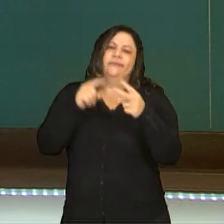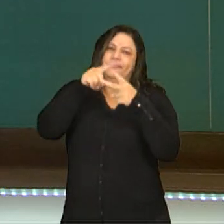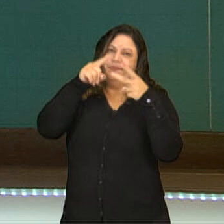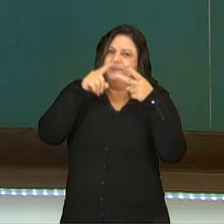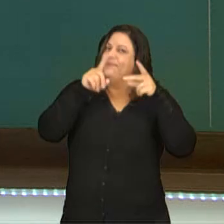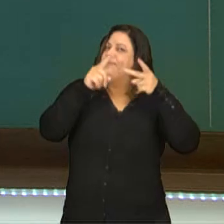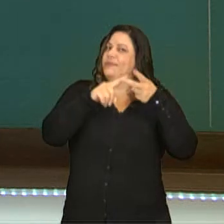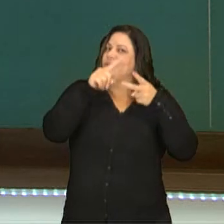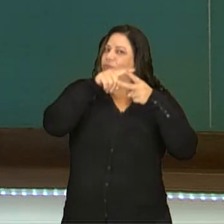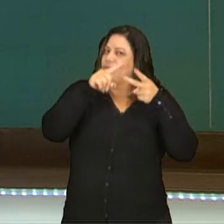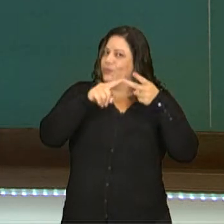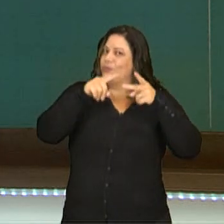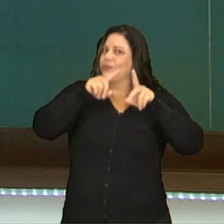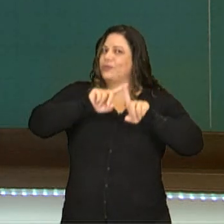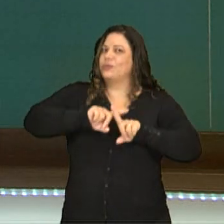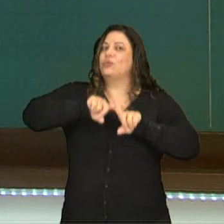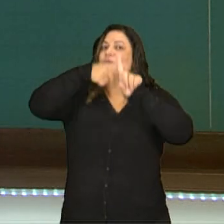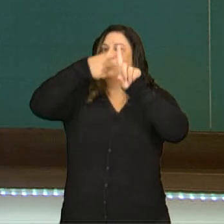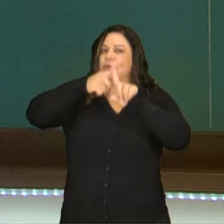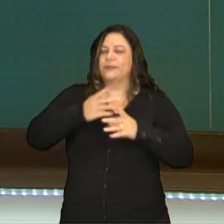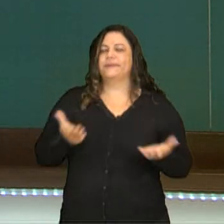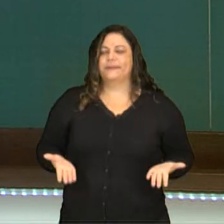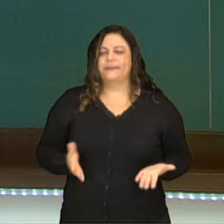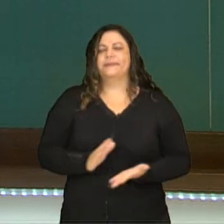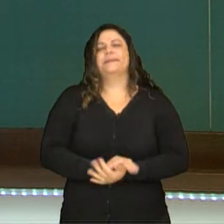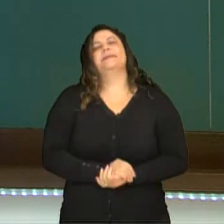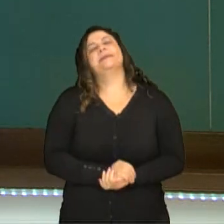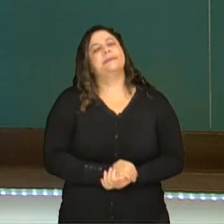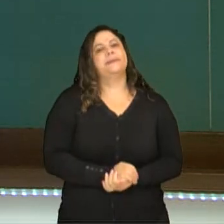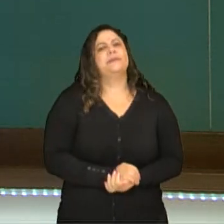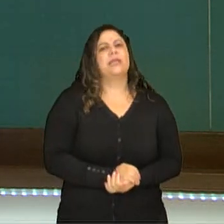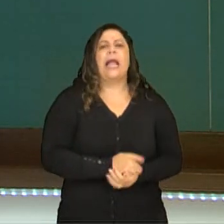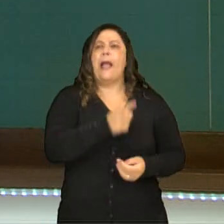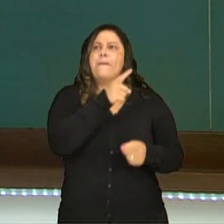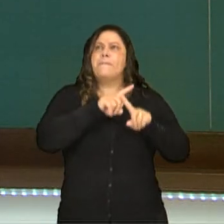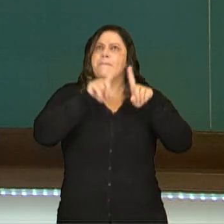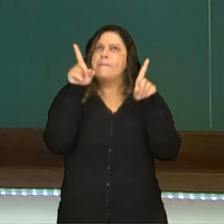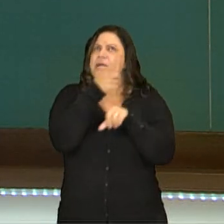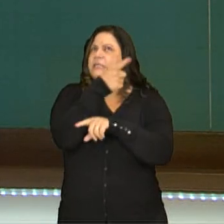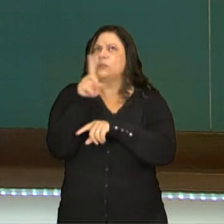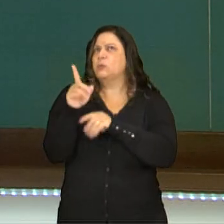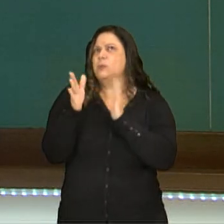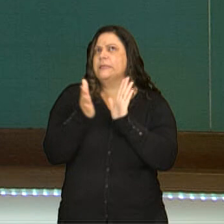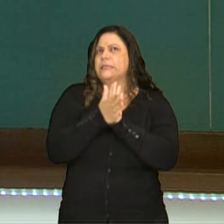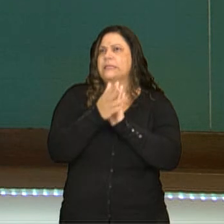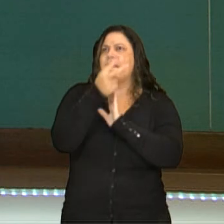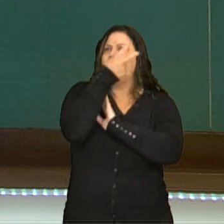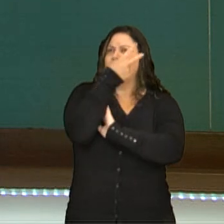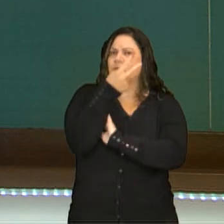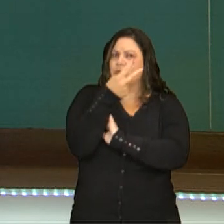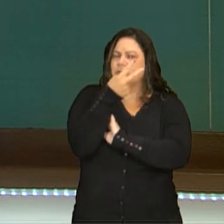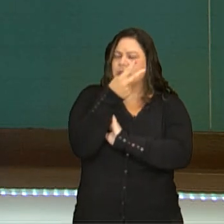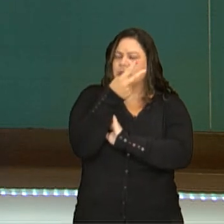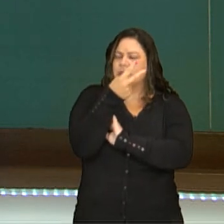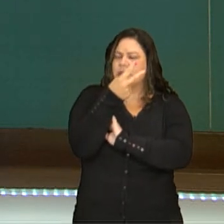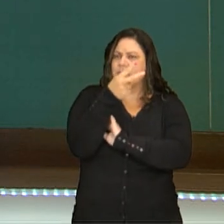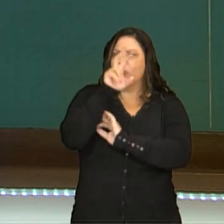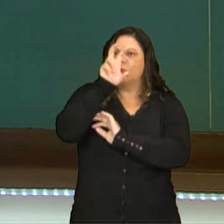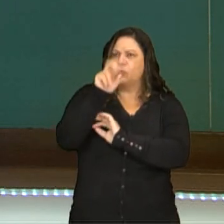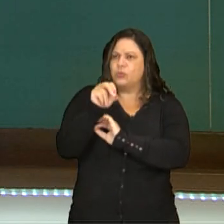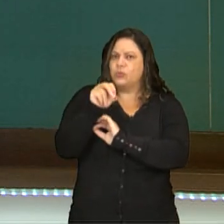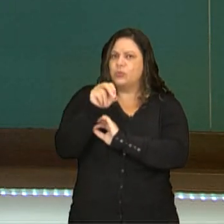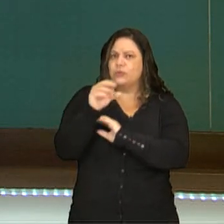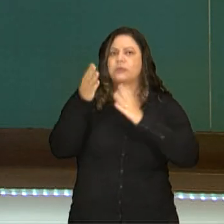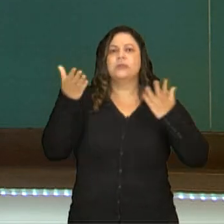vezes essa informação que ele deu de 100 gramas. Só que não é 200, né? É 250. E agora, o que eu faço com